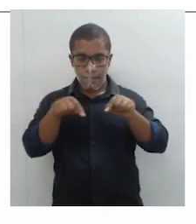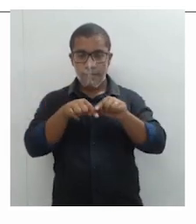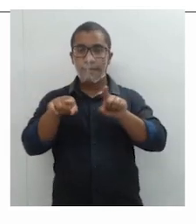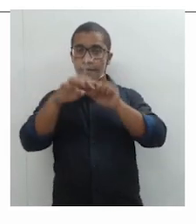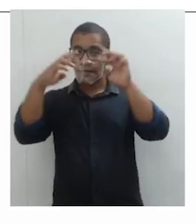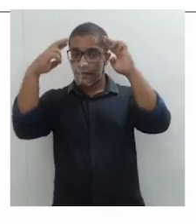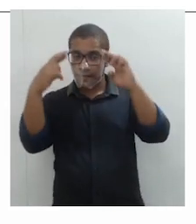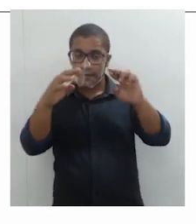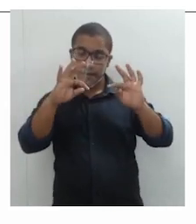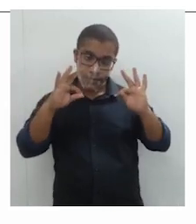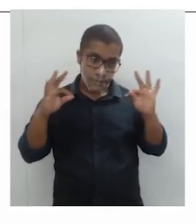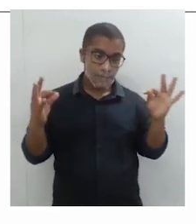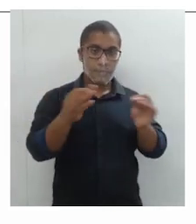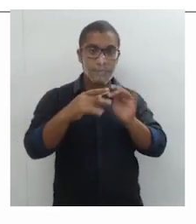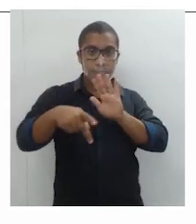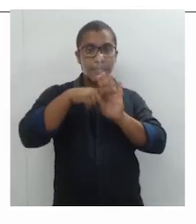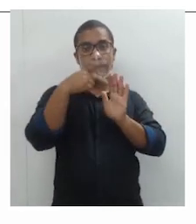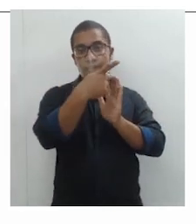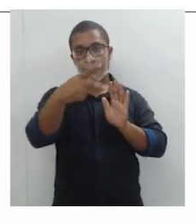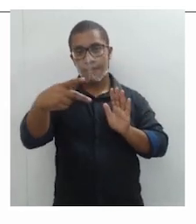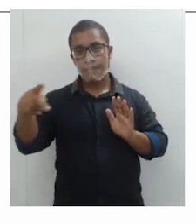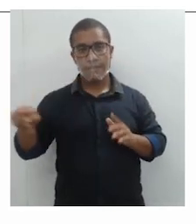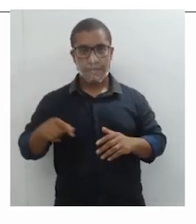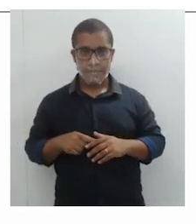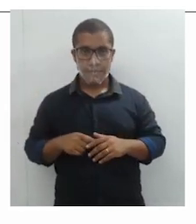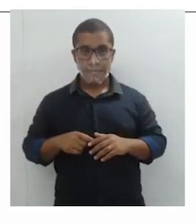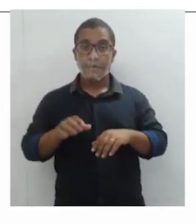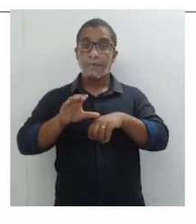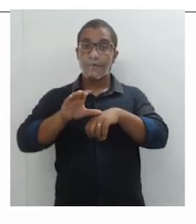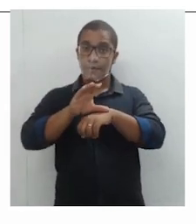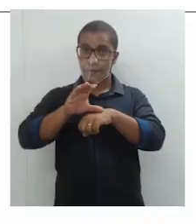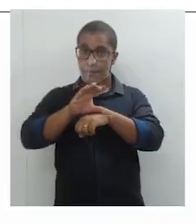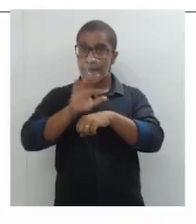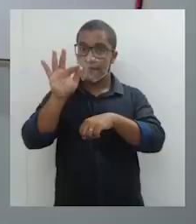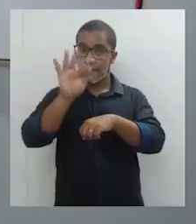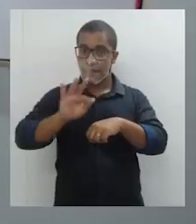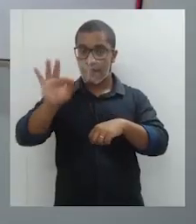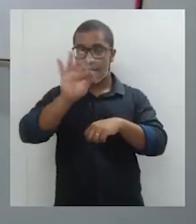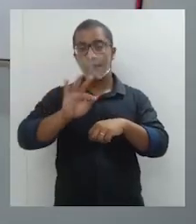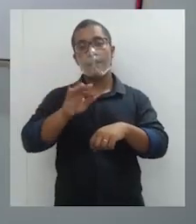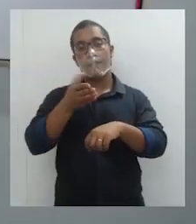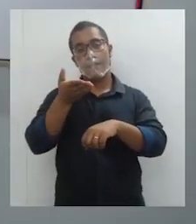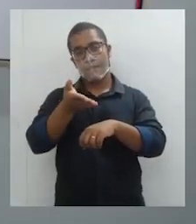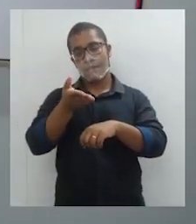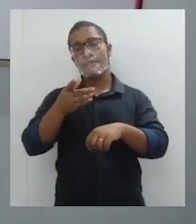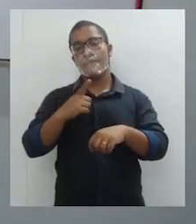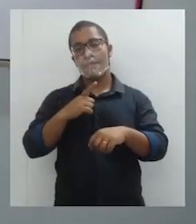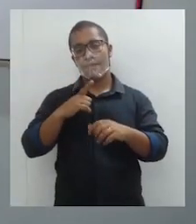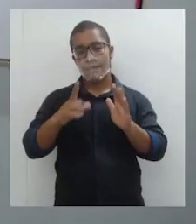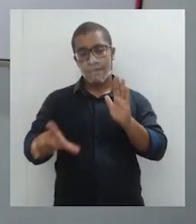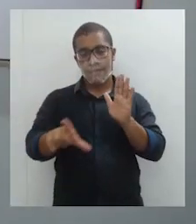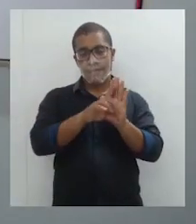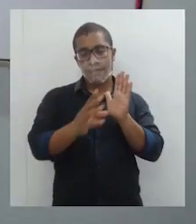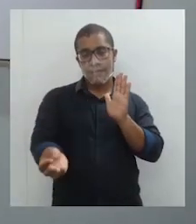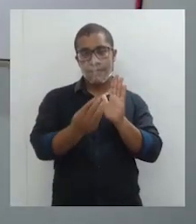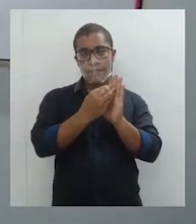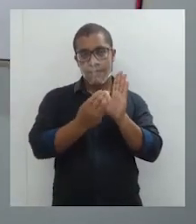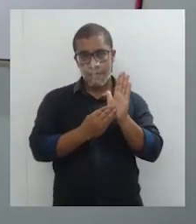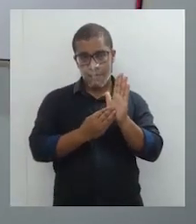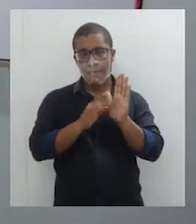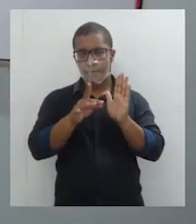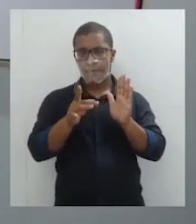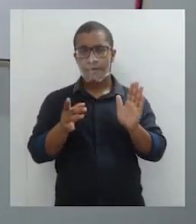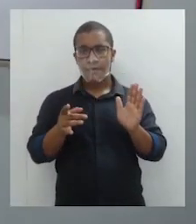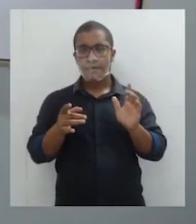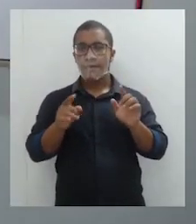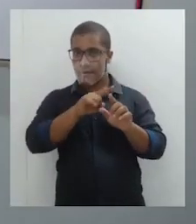seus bens Olha aí a Constituição Federal Constituição Federal Lembrar Mais uma vez que não é